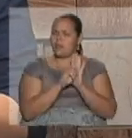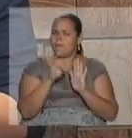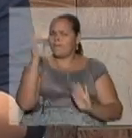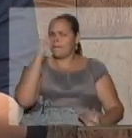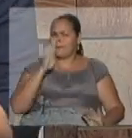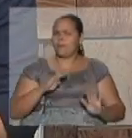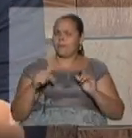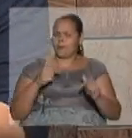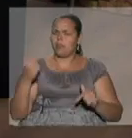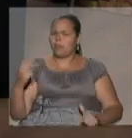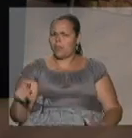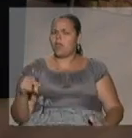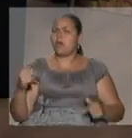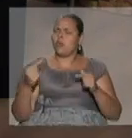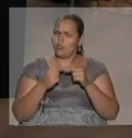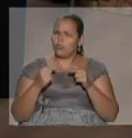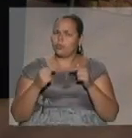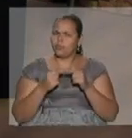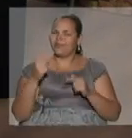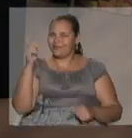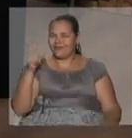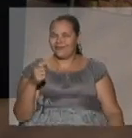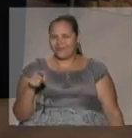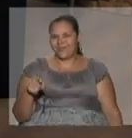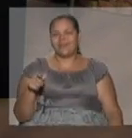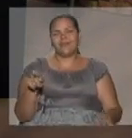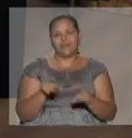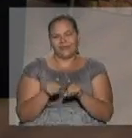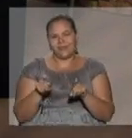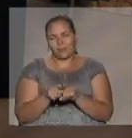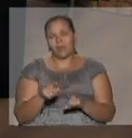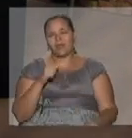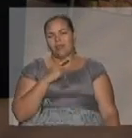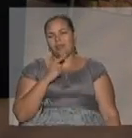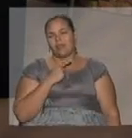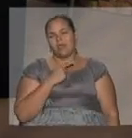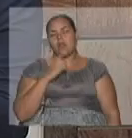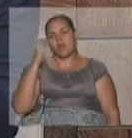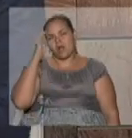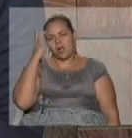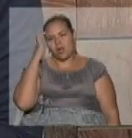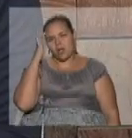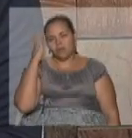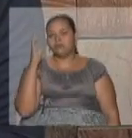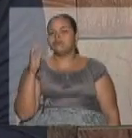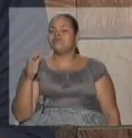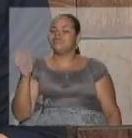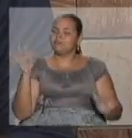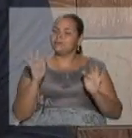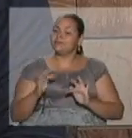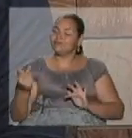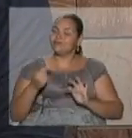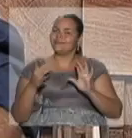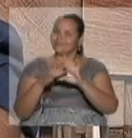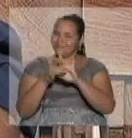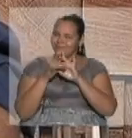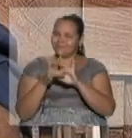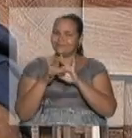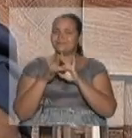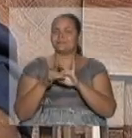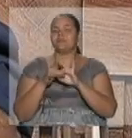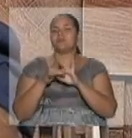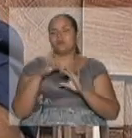nos trabalhos dela, e isso combina bastante com você, que também tem esse lado, né? Eu acho que isso foi uma feliz união de vocês dois, né? Sim, e